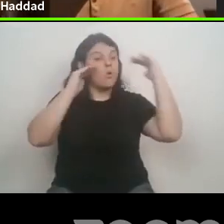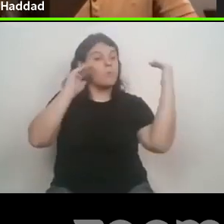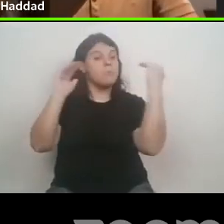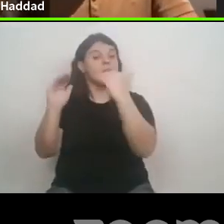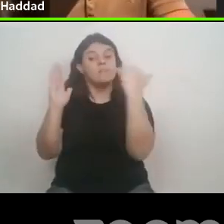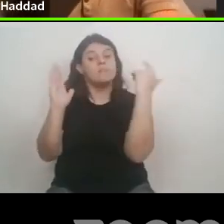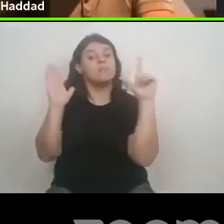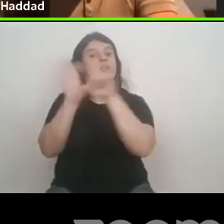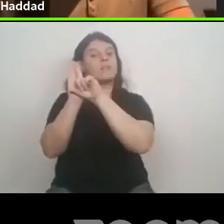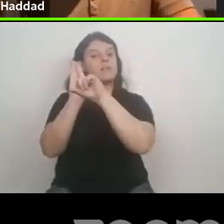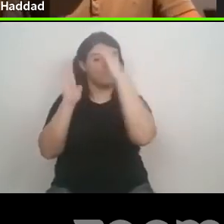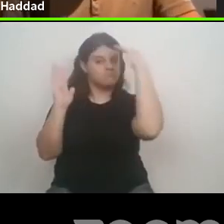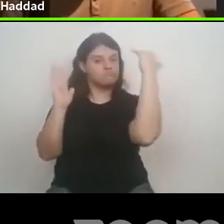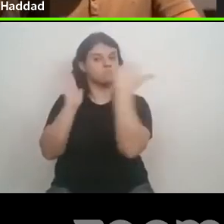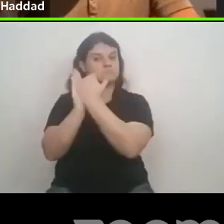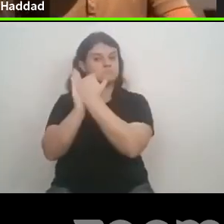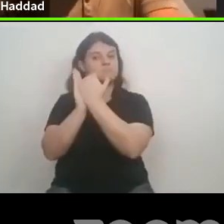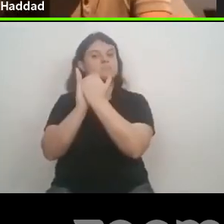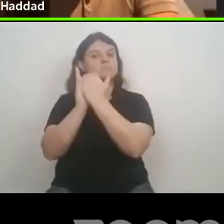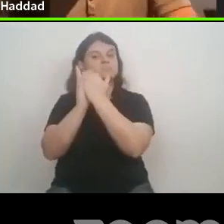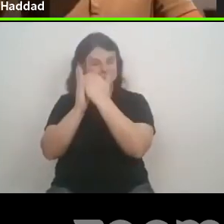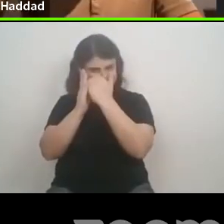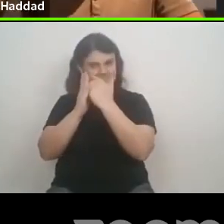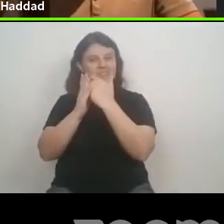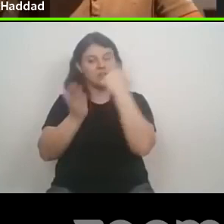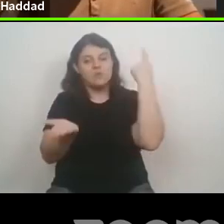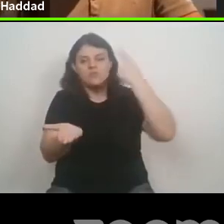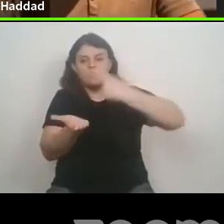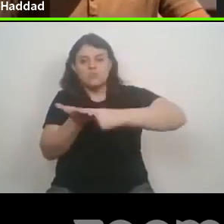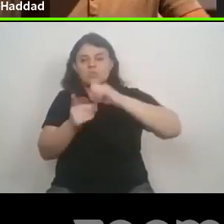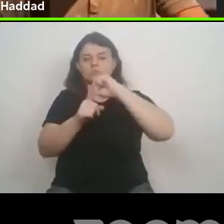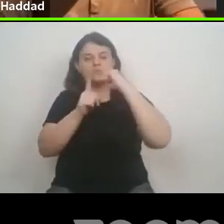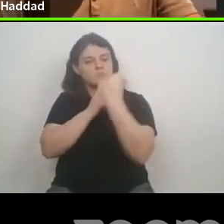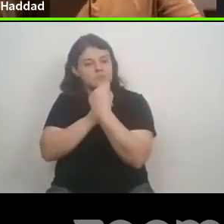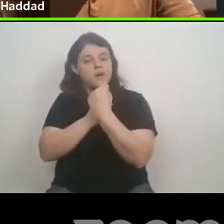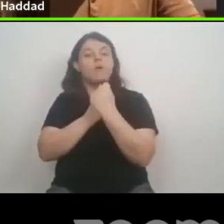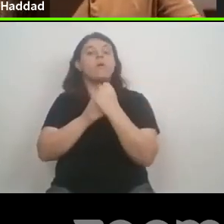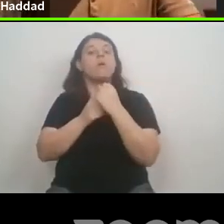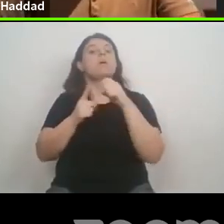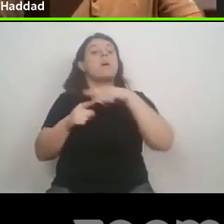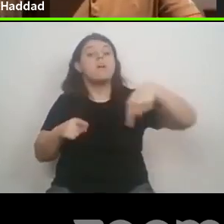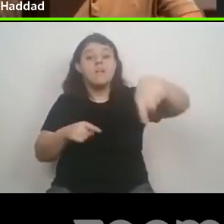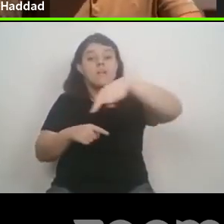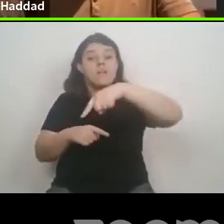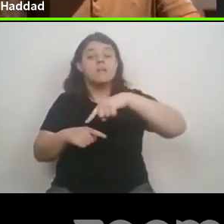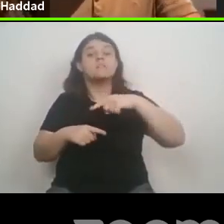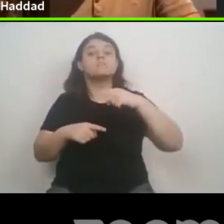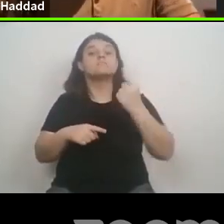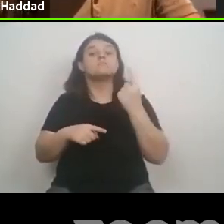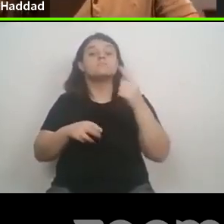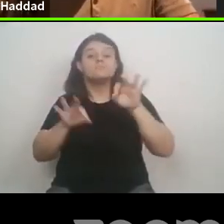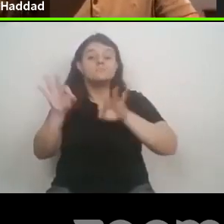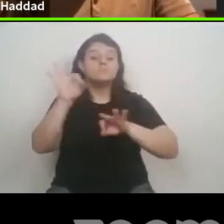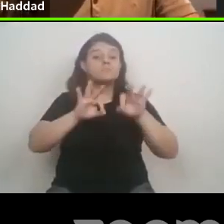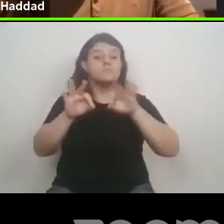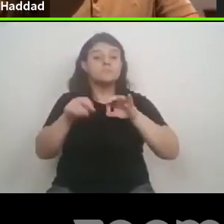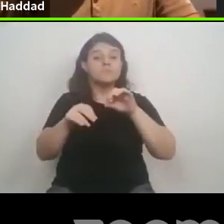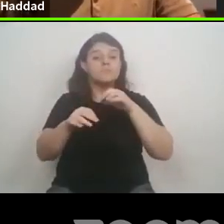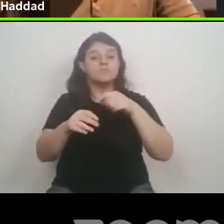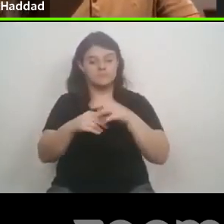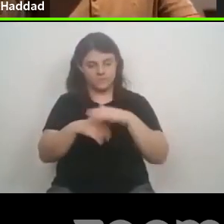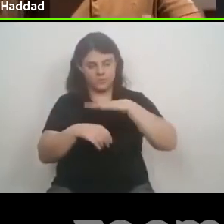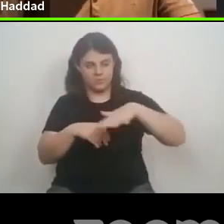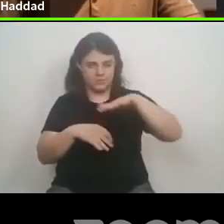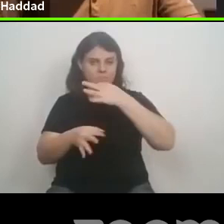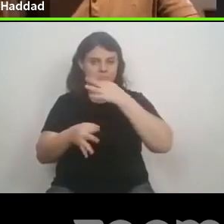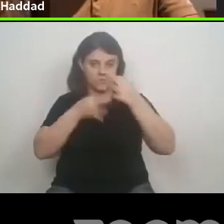lei, ao pacto social, ao contrato social, que eles próprios forjam na arena democrática.